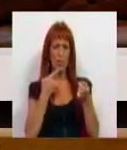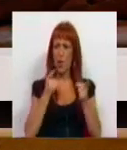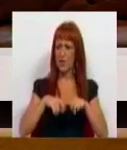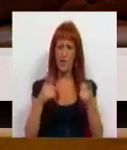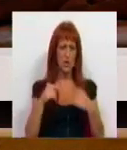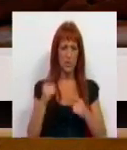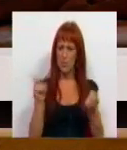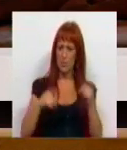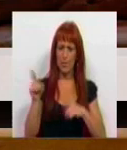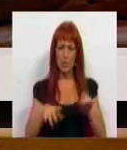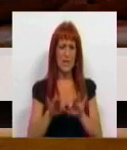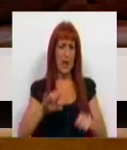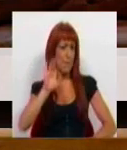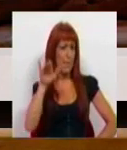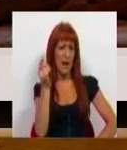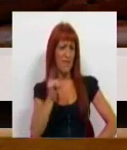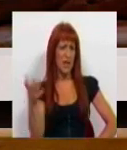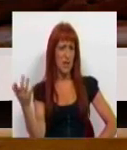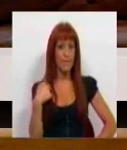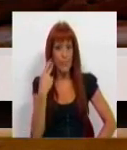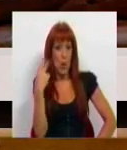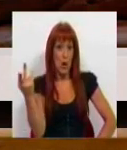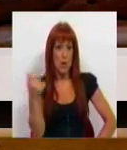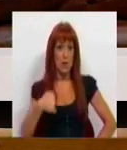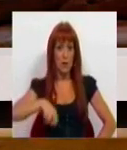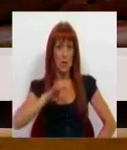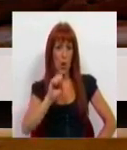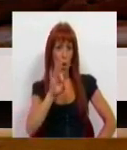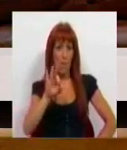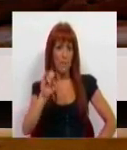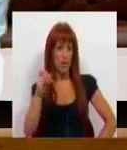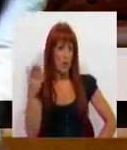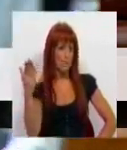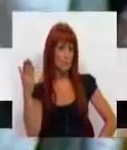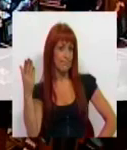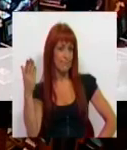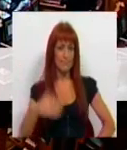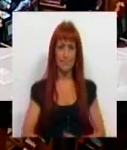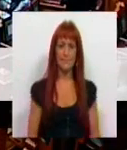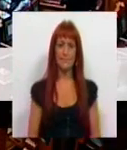sempre uma e outra vez, como se fosse a primeira vez. Olha, um offshore. Obrigada.